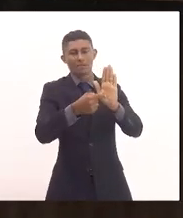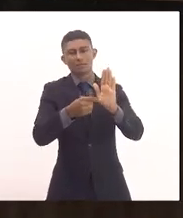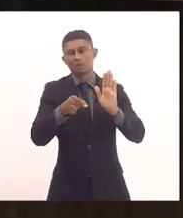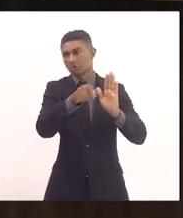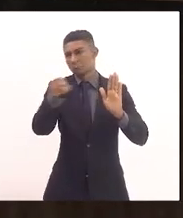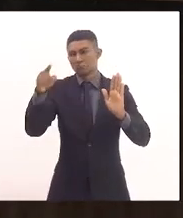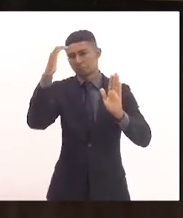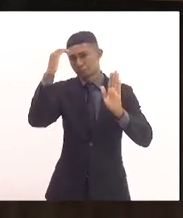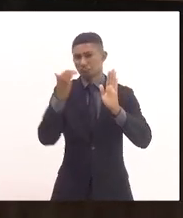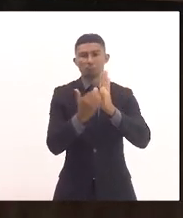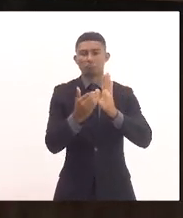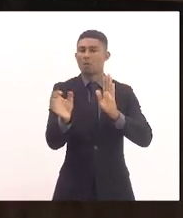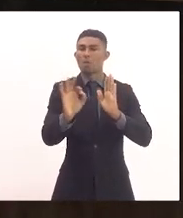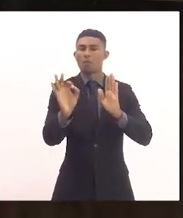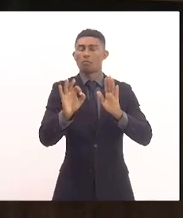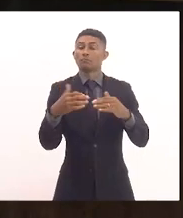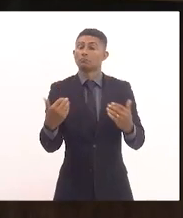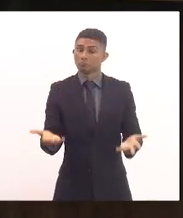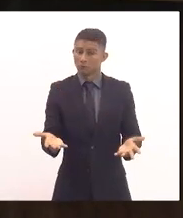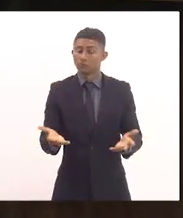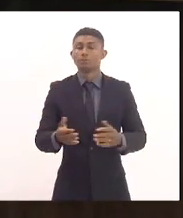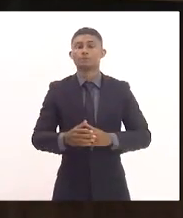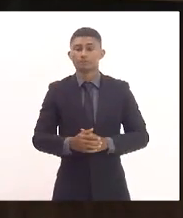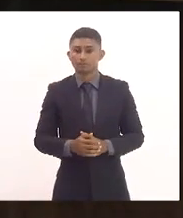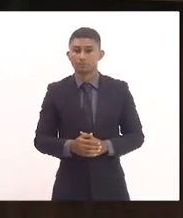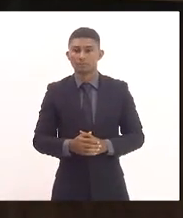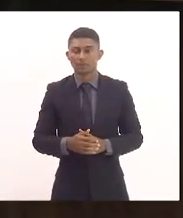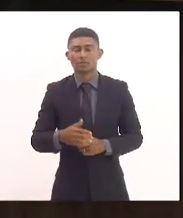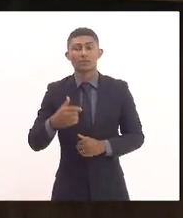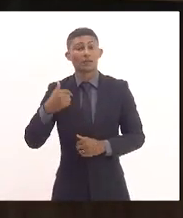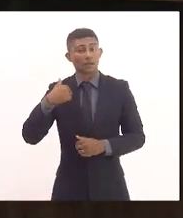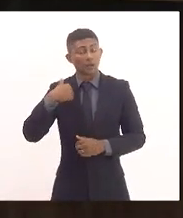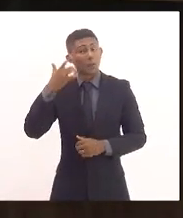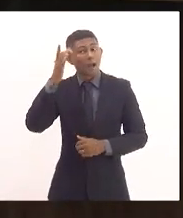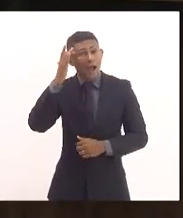contemplados. Então, Flávio Serafini, entendo